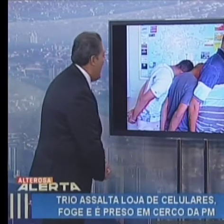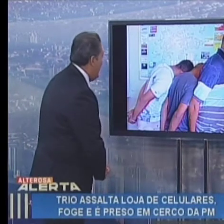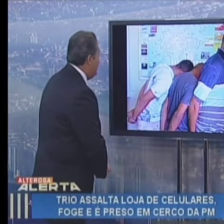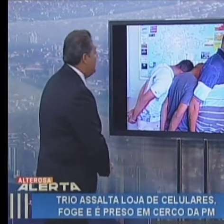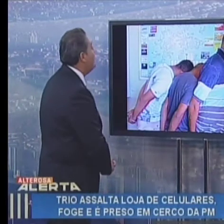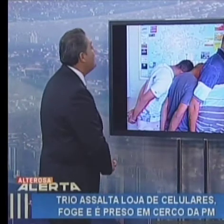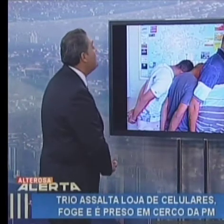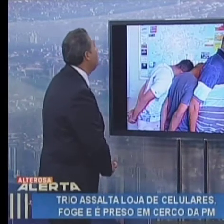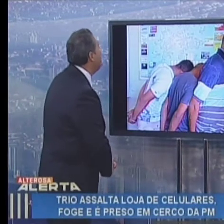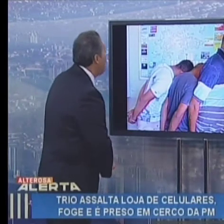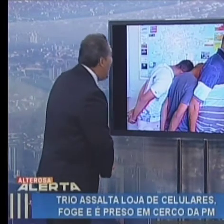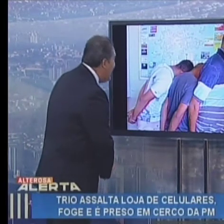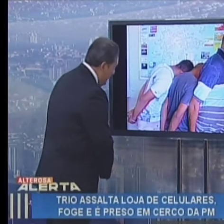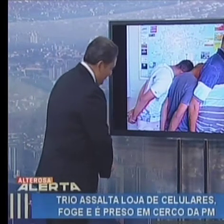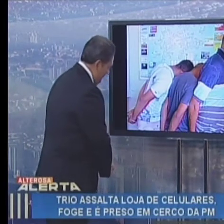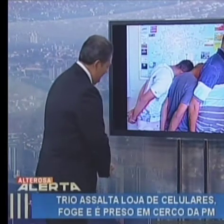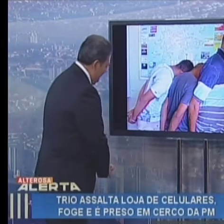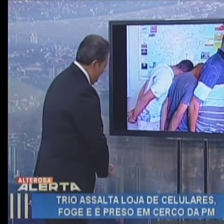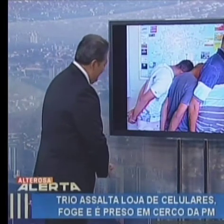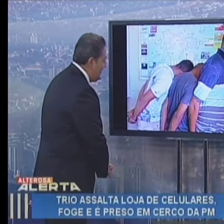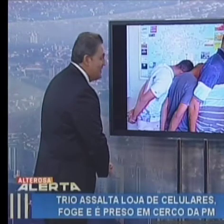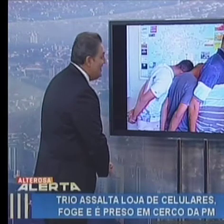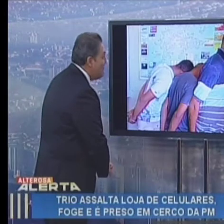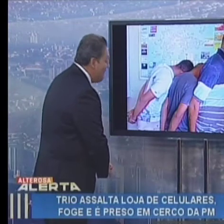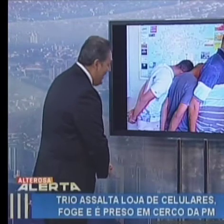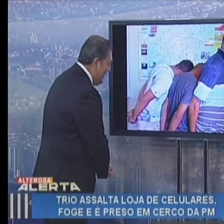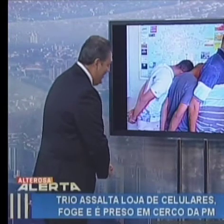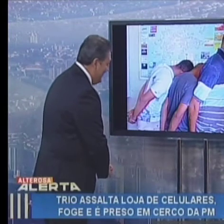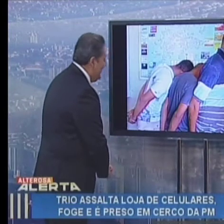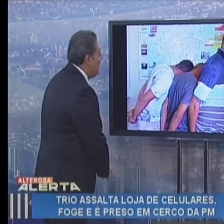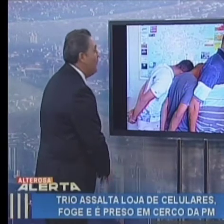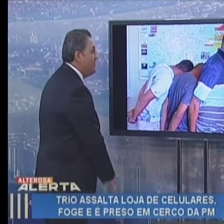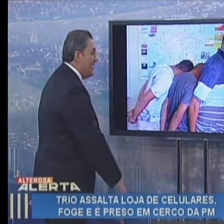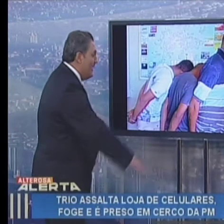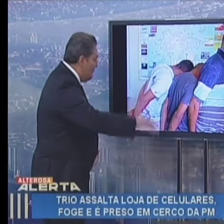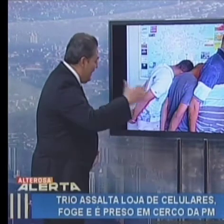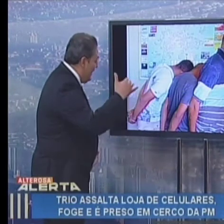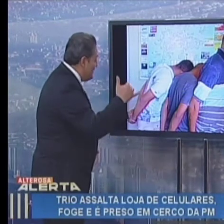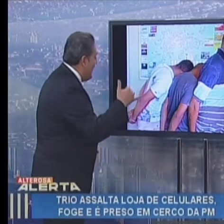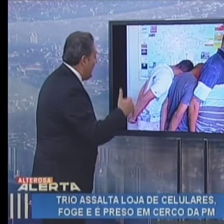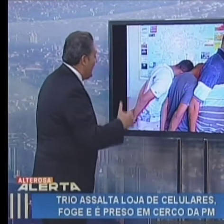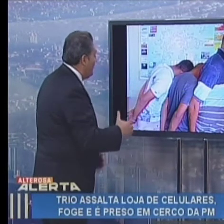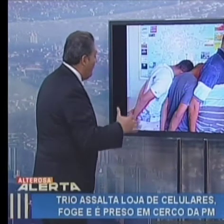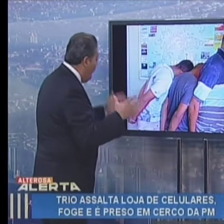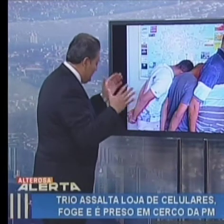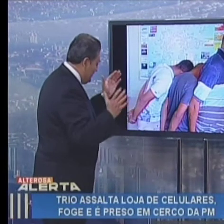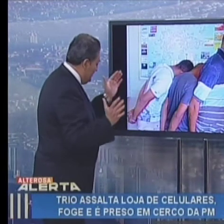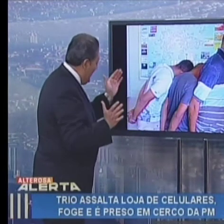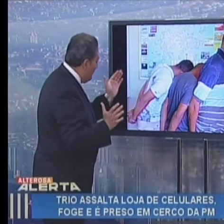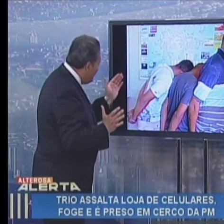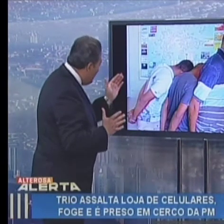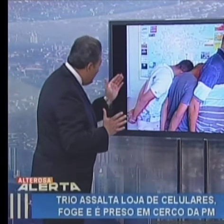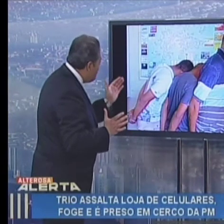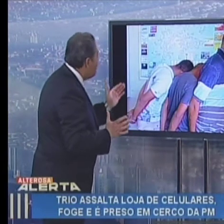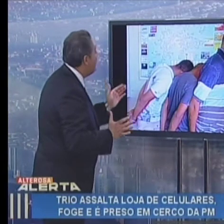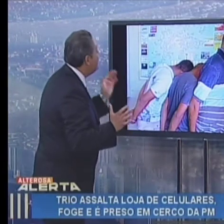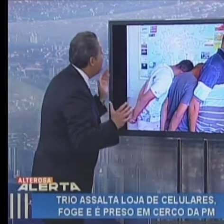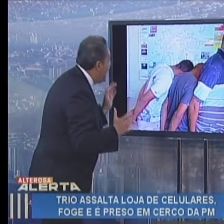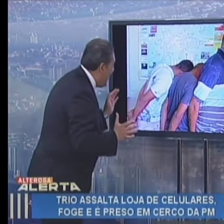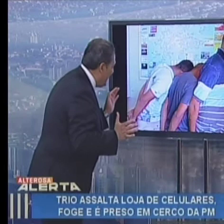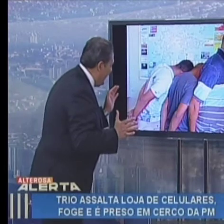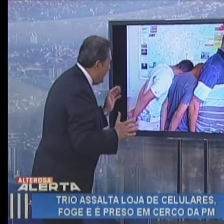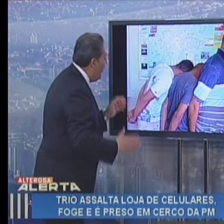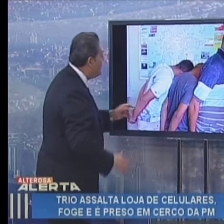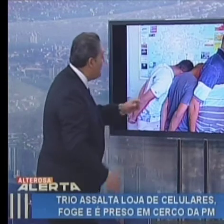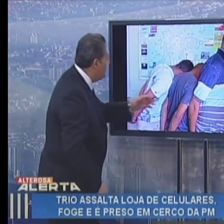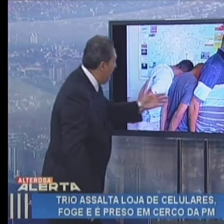Macaé, mas não tem direito de ir no mar, não. Tem direito de ir na praia, não. Corta a canela de macaco com força de meia-lua, mas